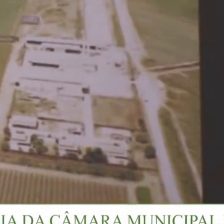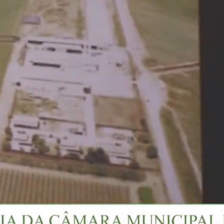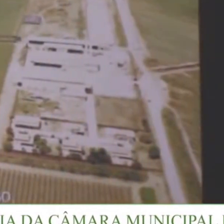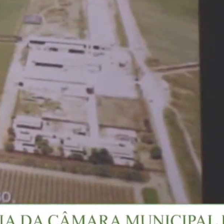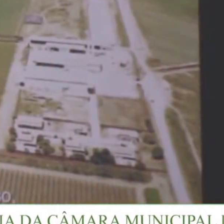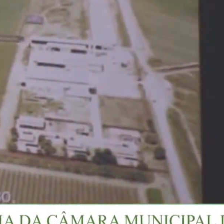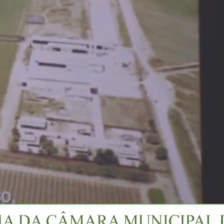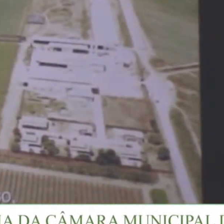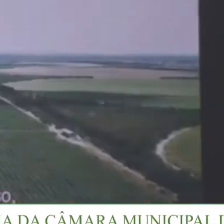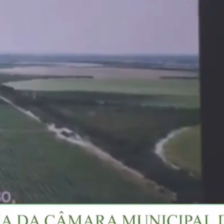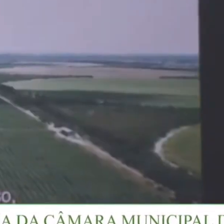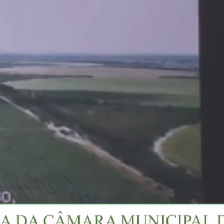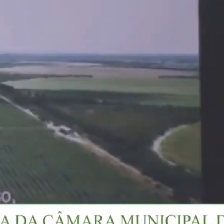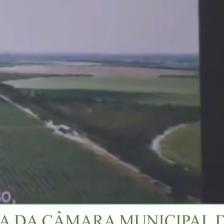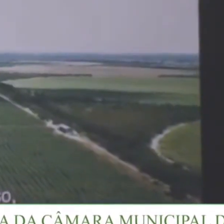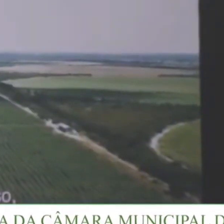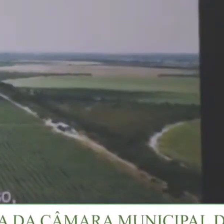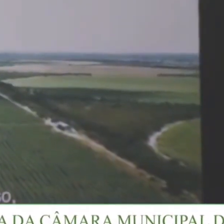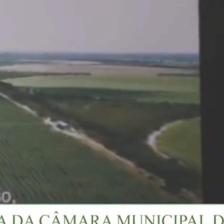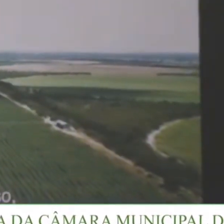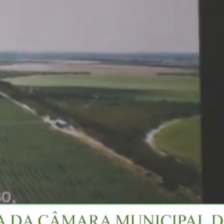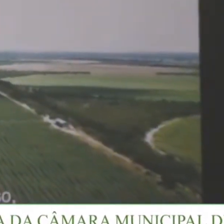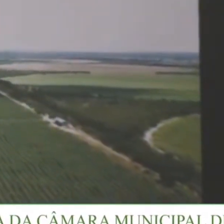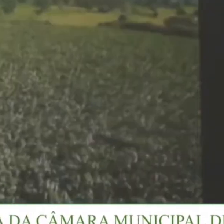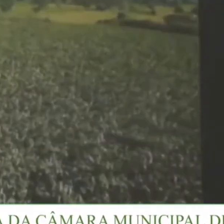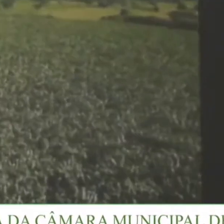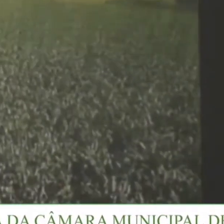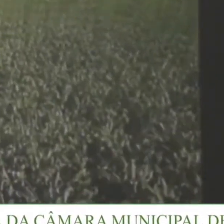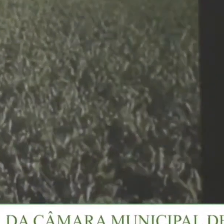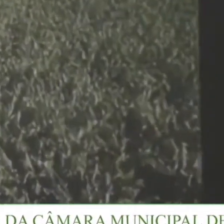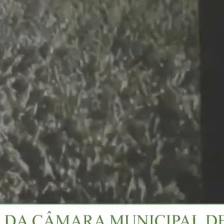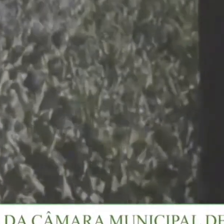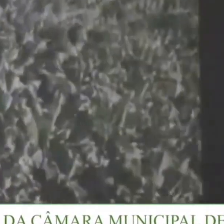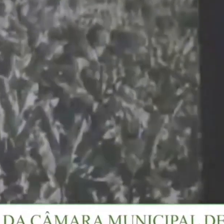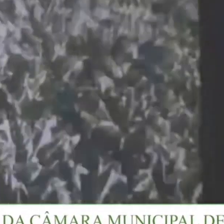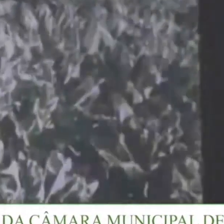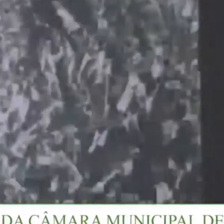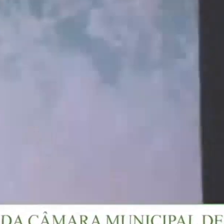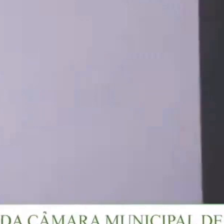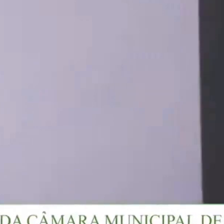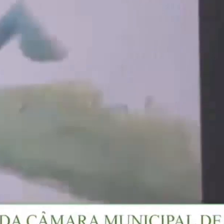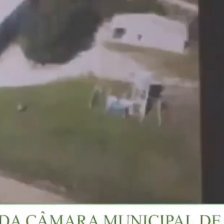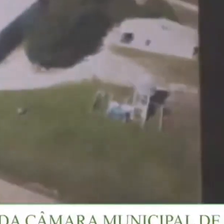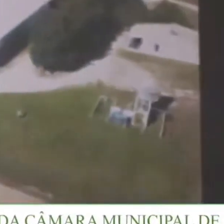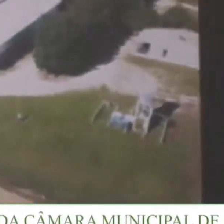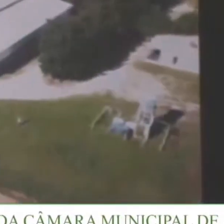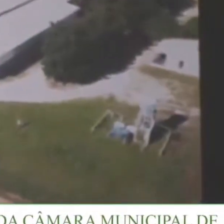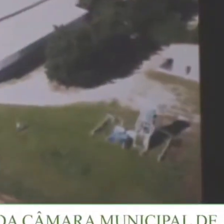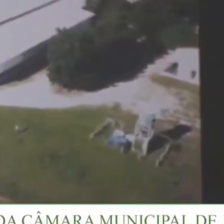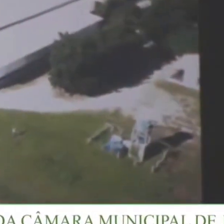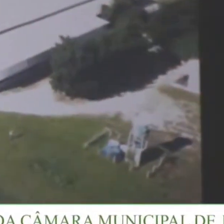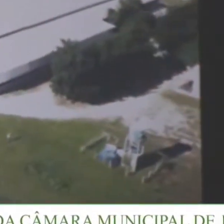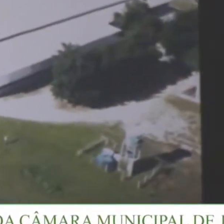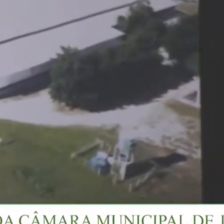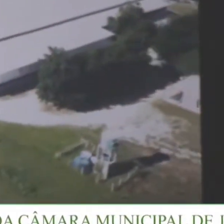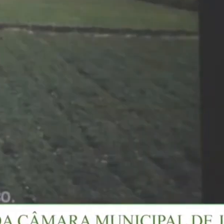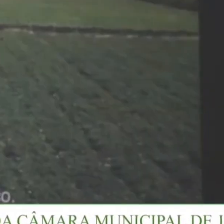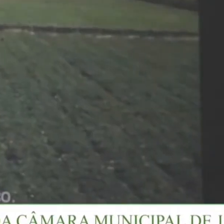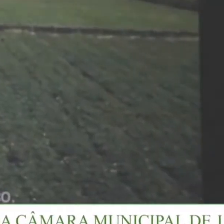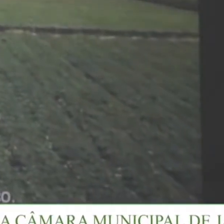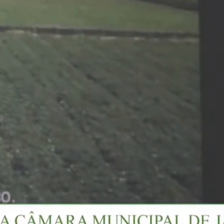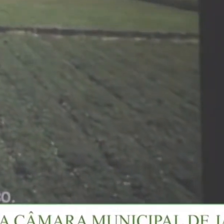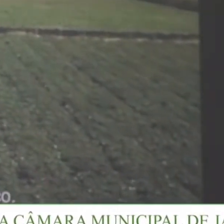Aqui, a fruticultura significa progresso, renda e desenvolvimento humano. Traz sustentabilidade